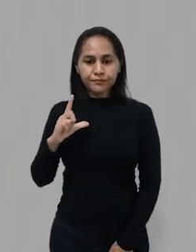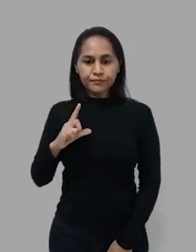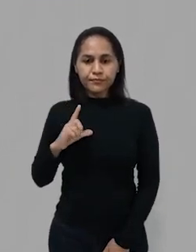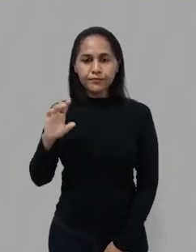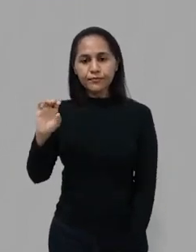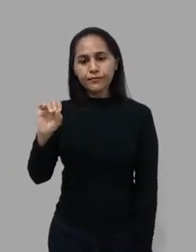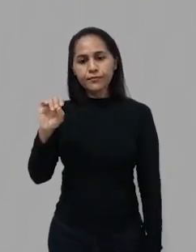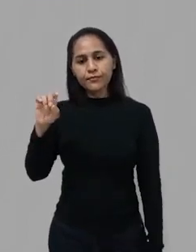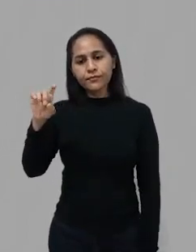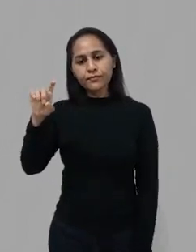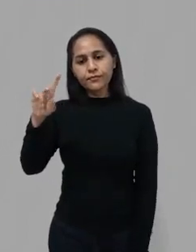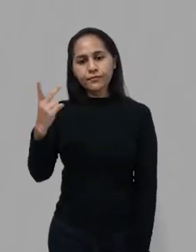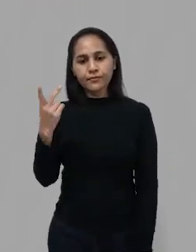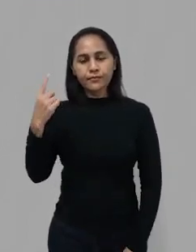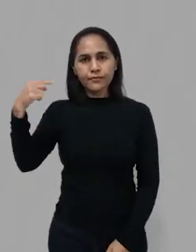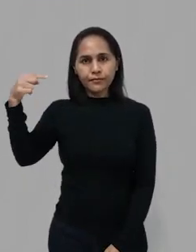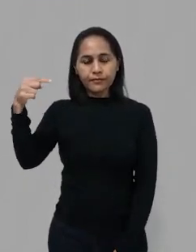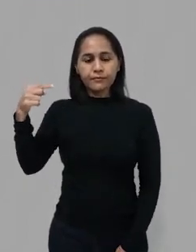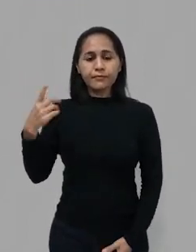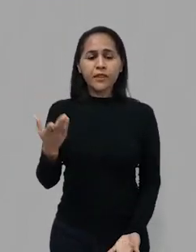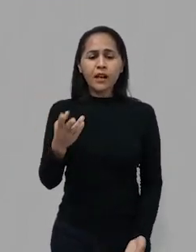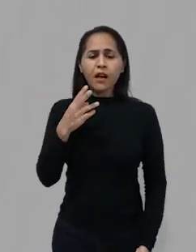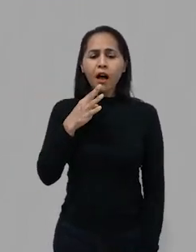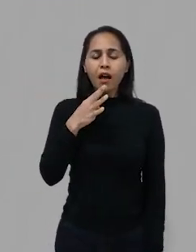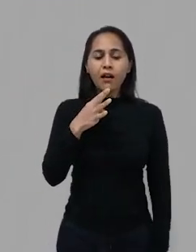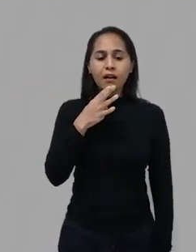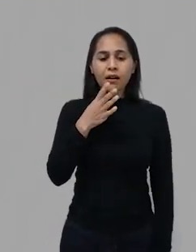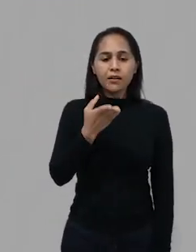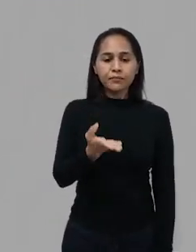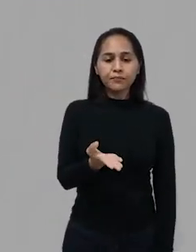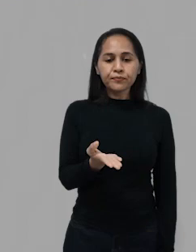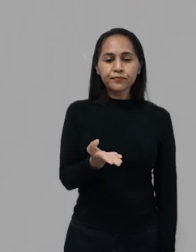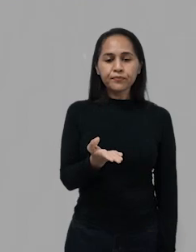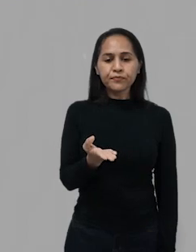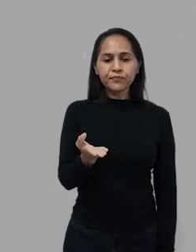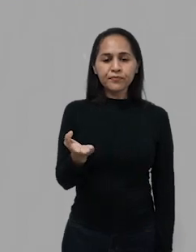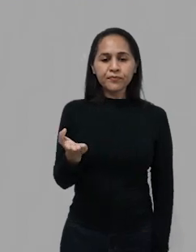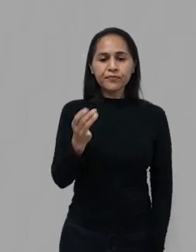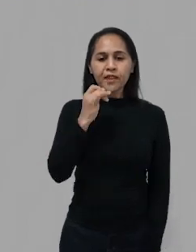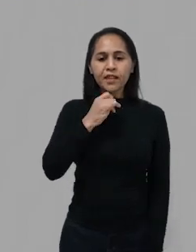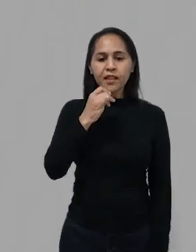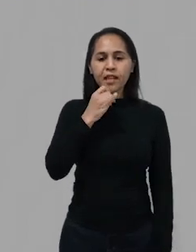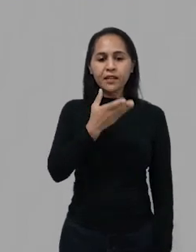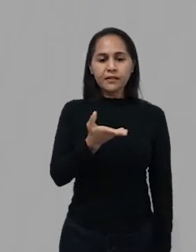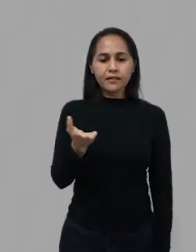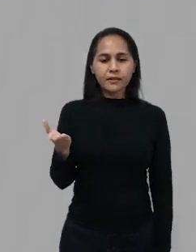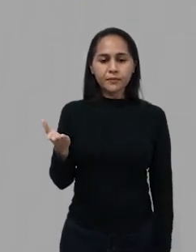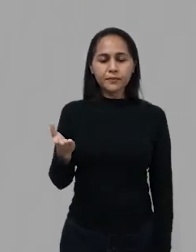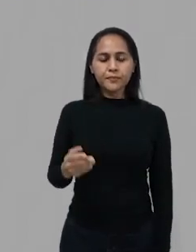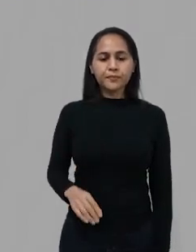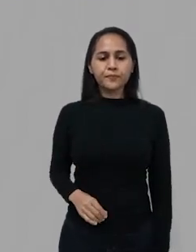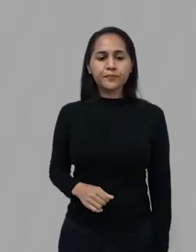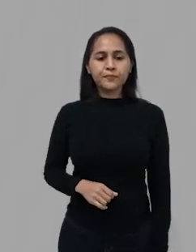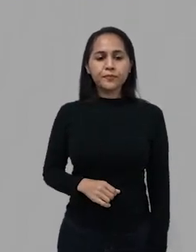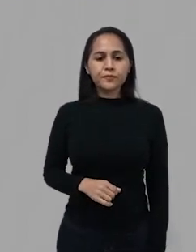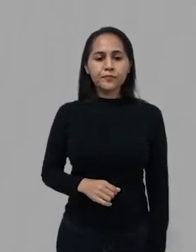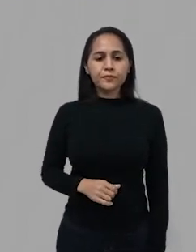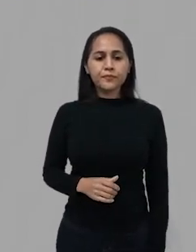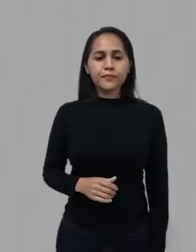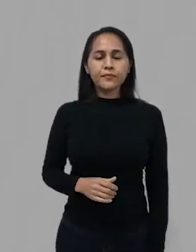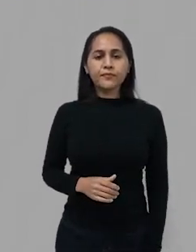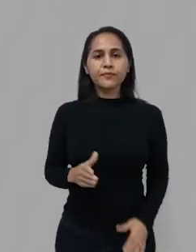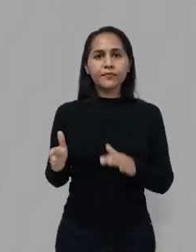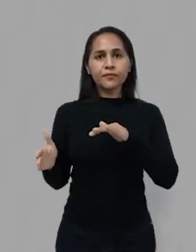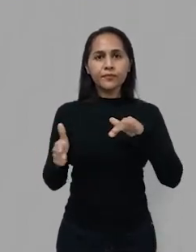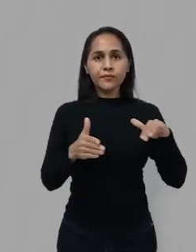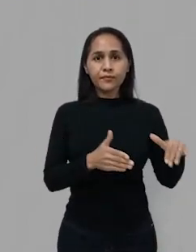exemplos de base, nós temos aqui na tela o hidróxido de sódio e o hidróxido de cálcio. E nós vamos para